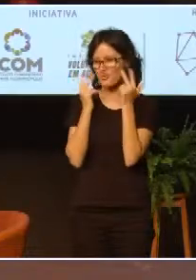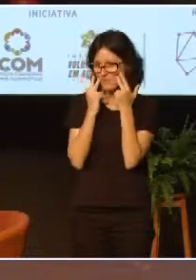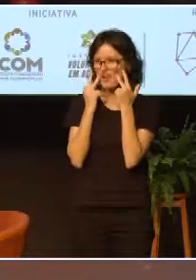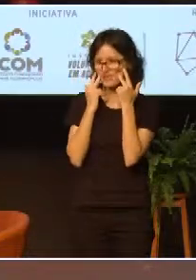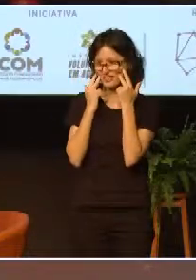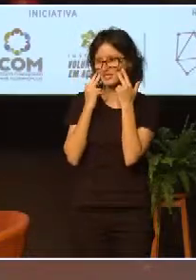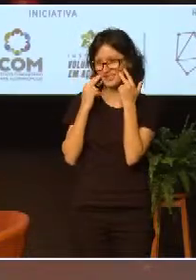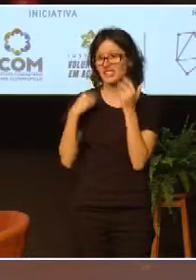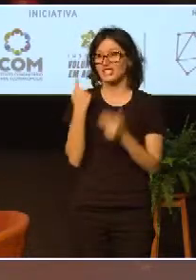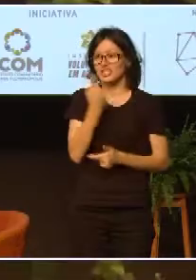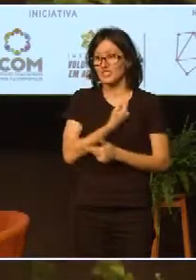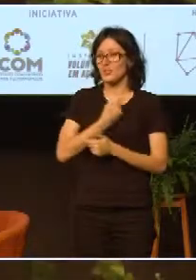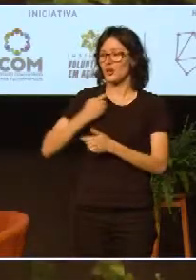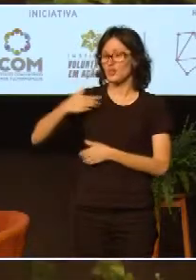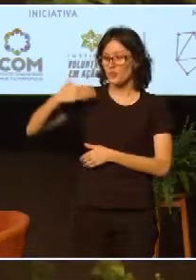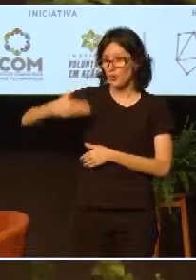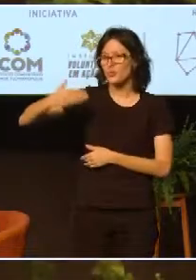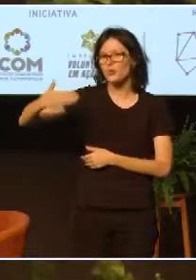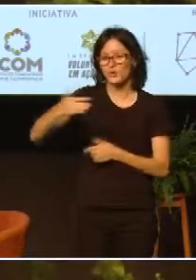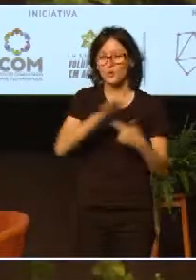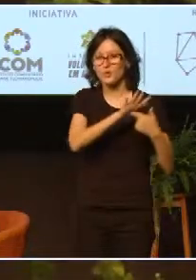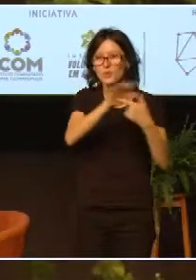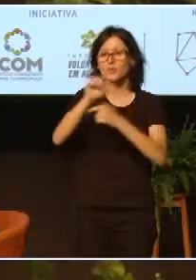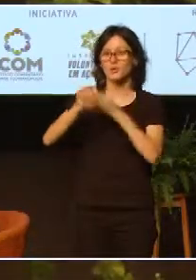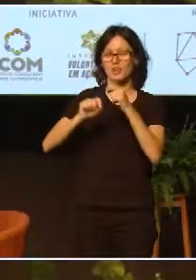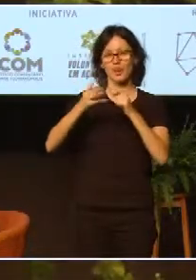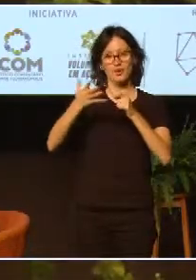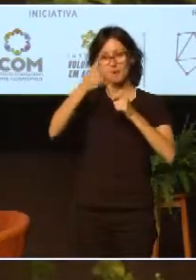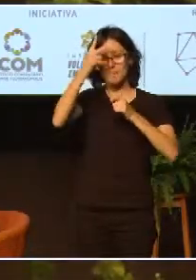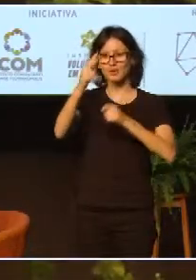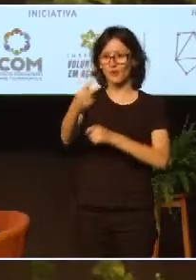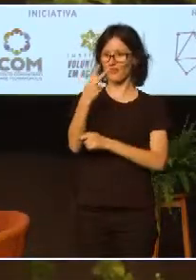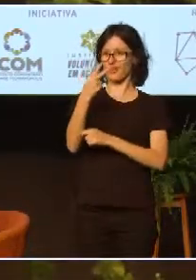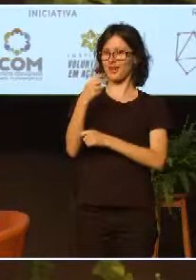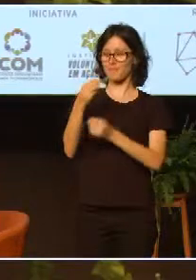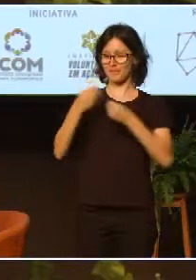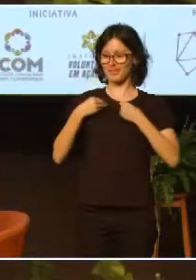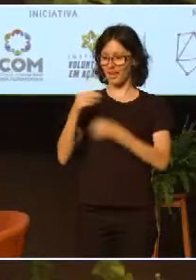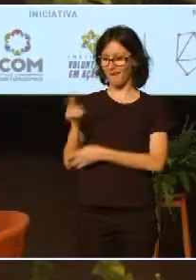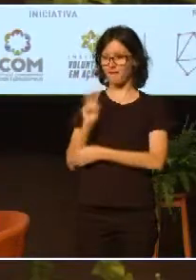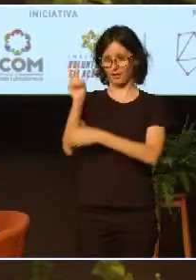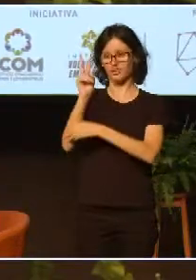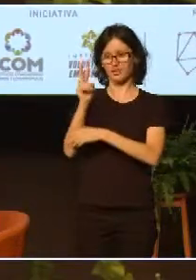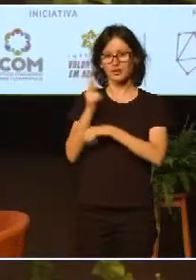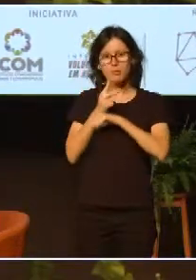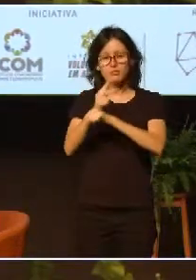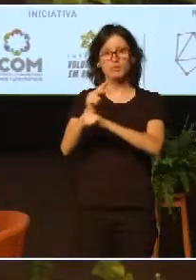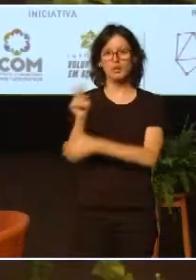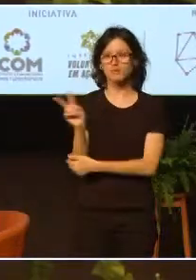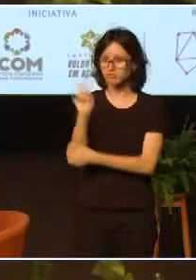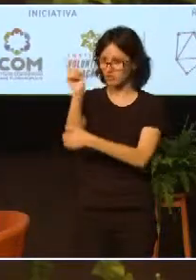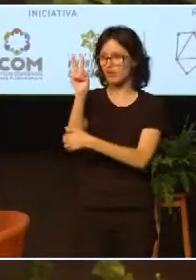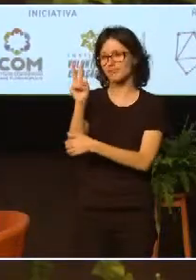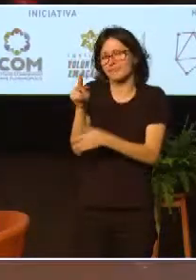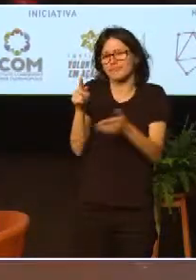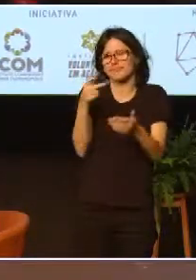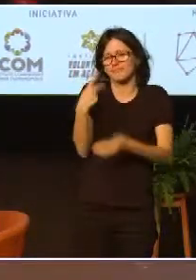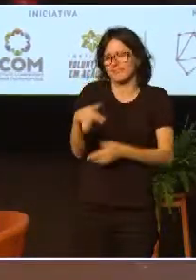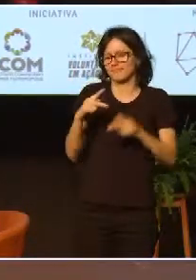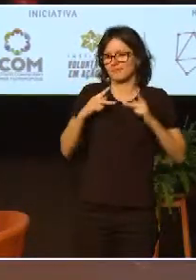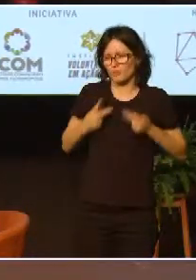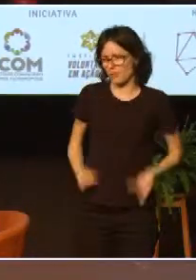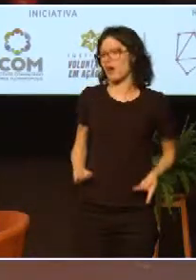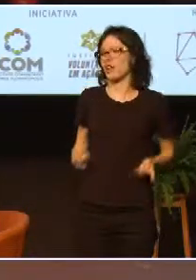é movido pelo reconhecimento. Né? Então, assim, eu acho que vaidade e buscar reconhecimento é da nossa